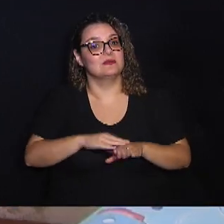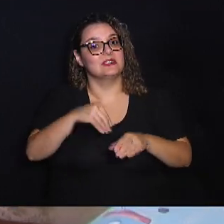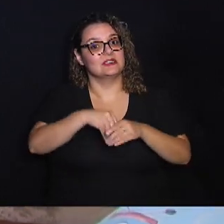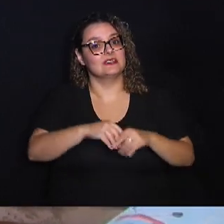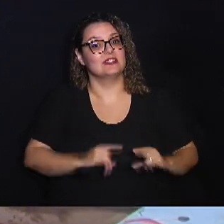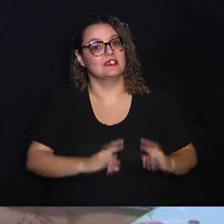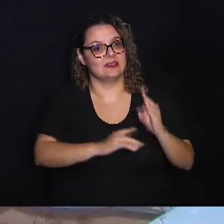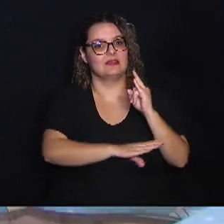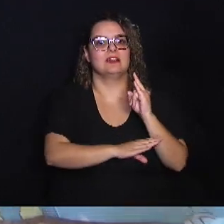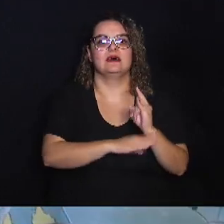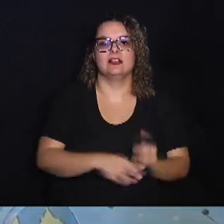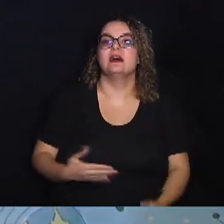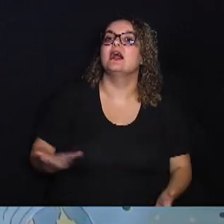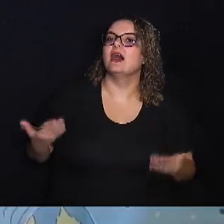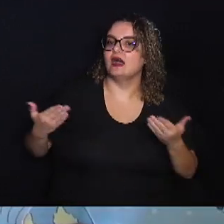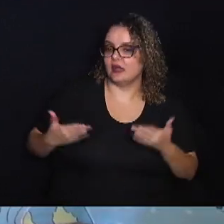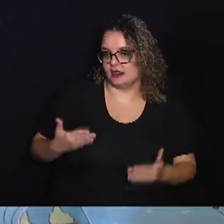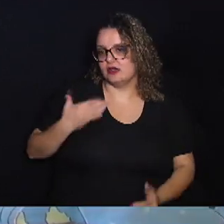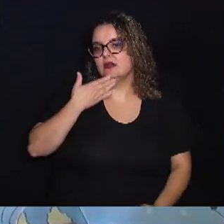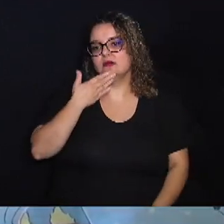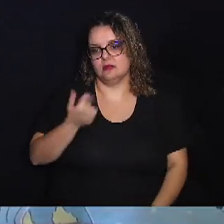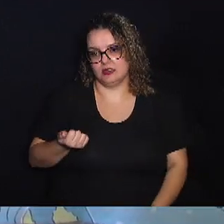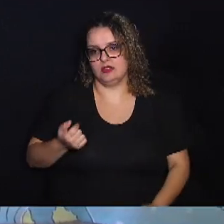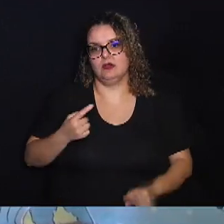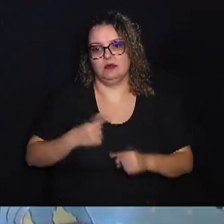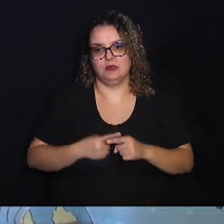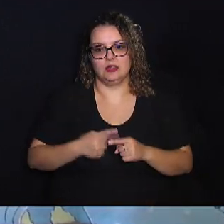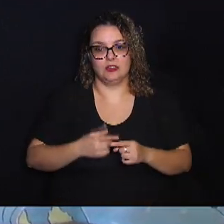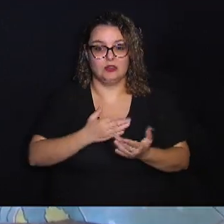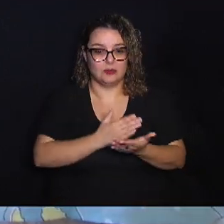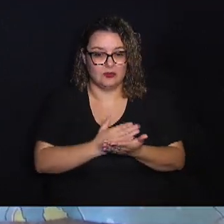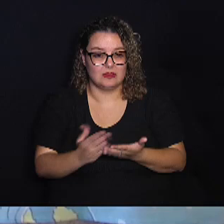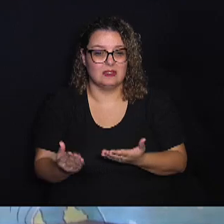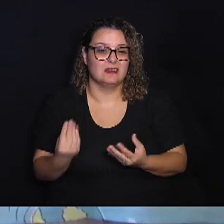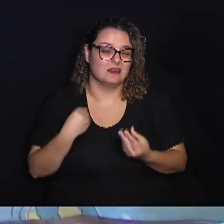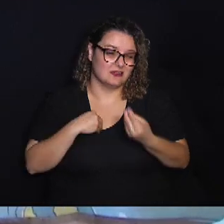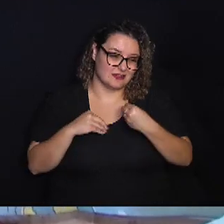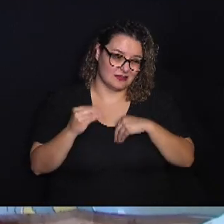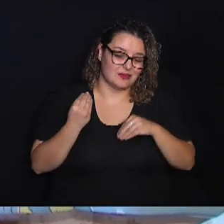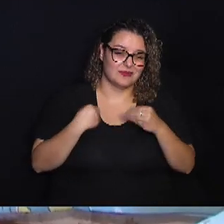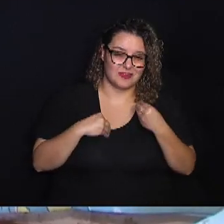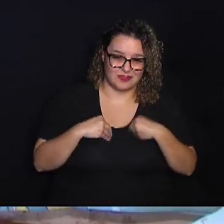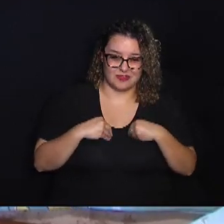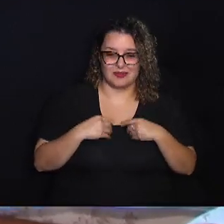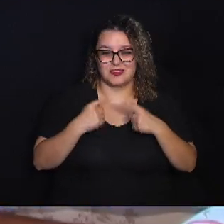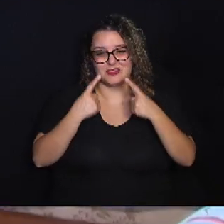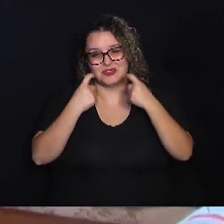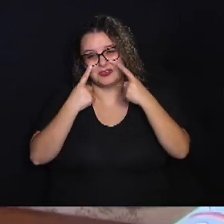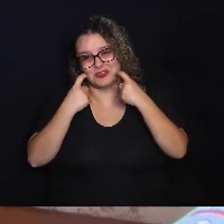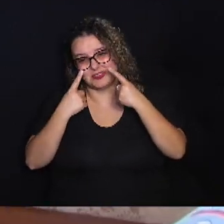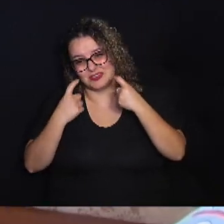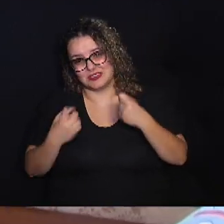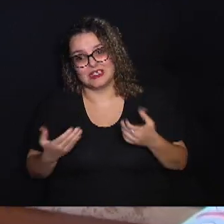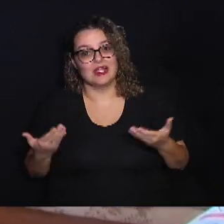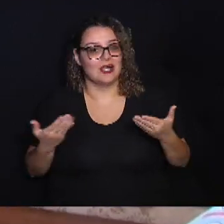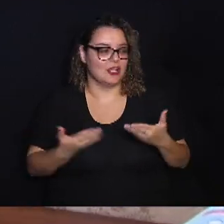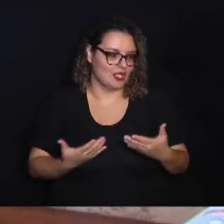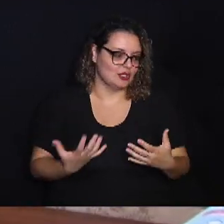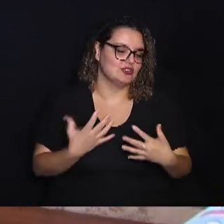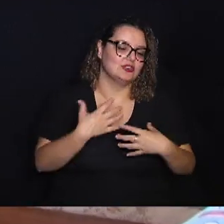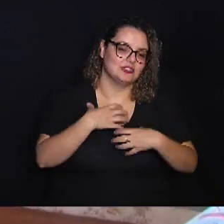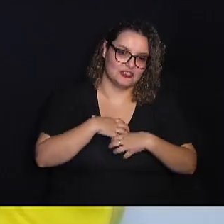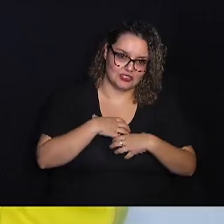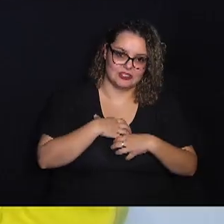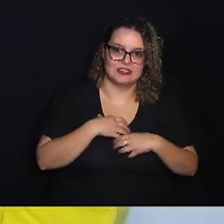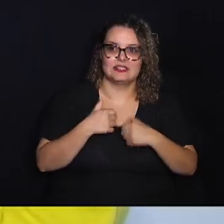apartamento? Agora é melhor, porque no começo eu tava com depressão, né? Só chorava. Agora eu já sei pegar